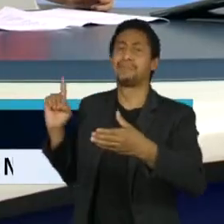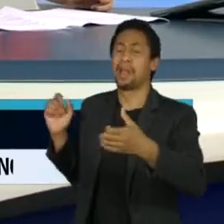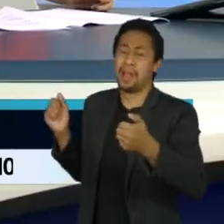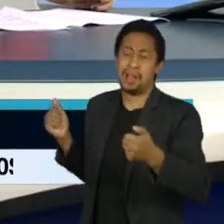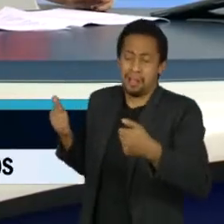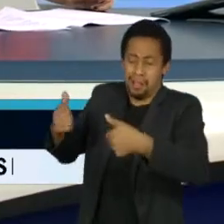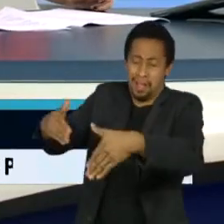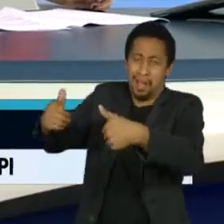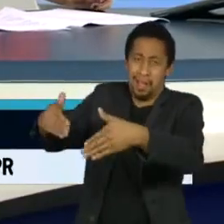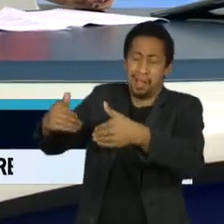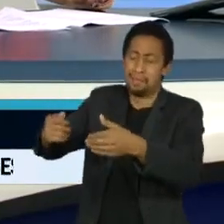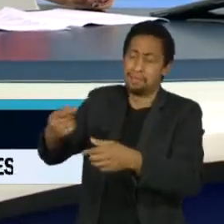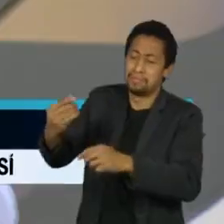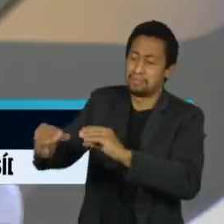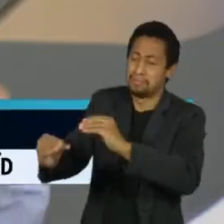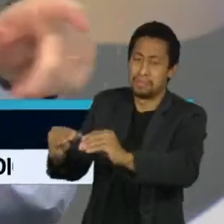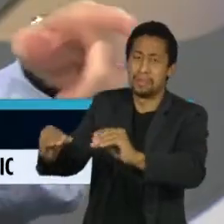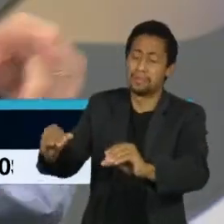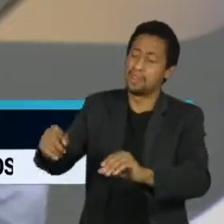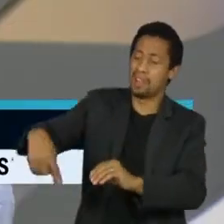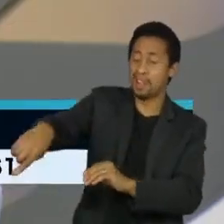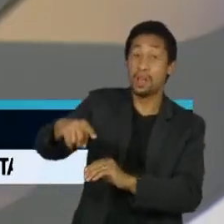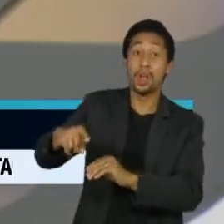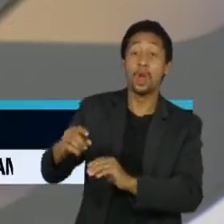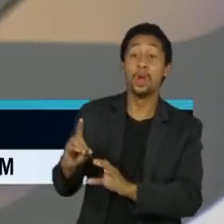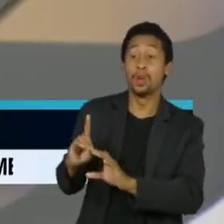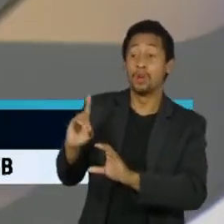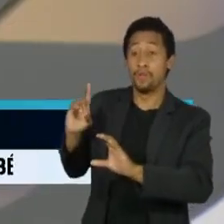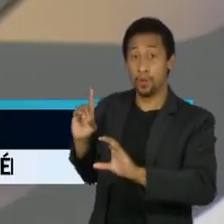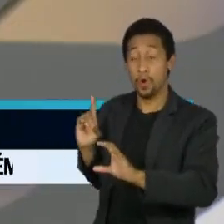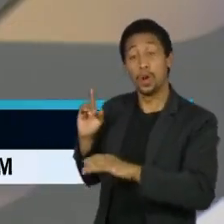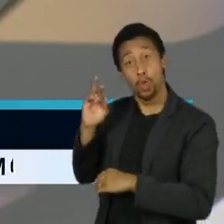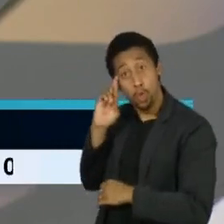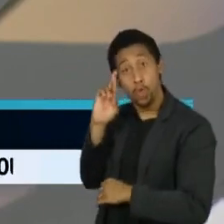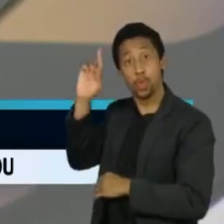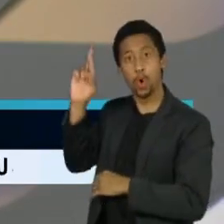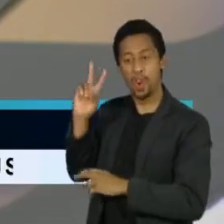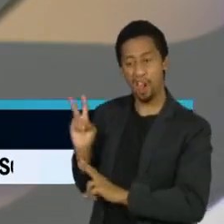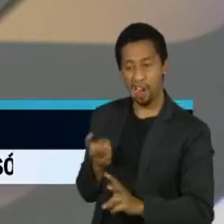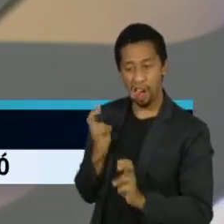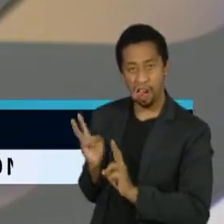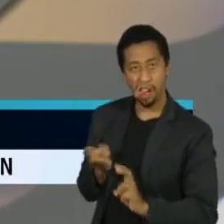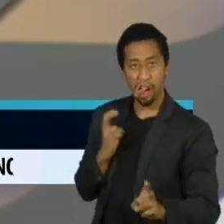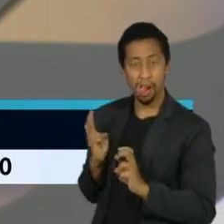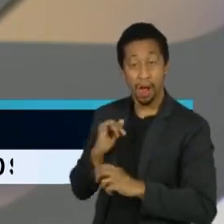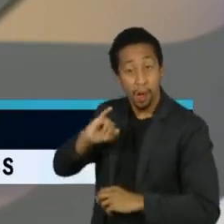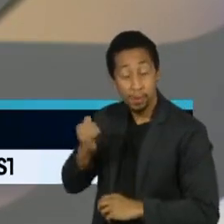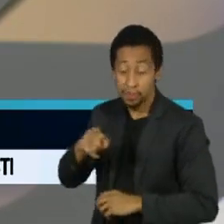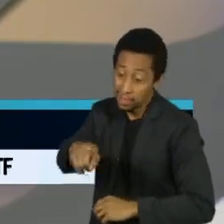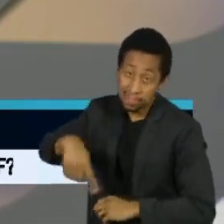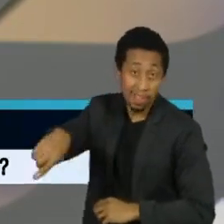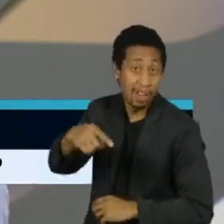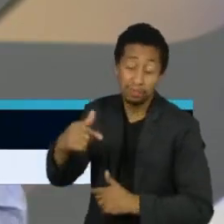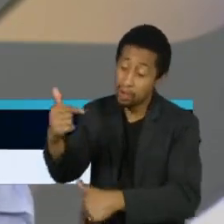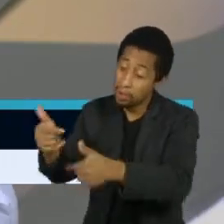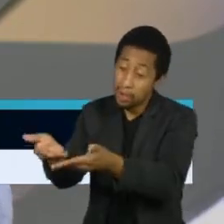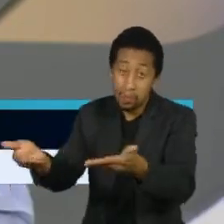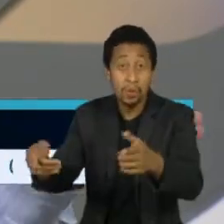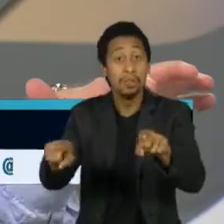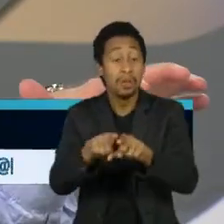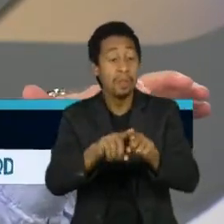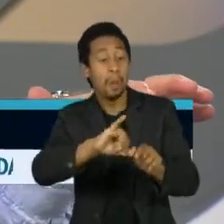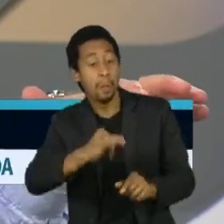negócio. E os donos estão fora ganhando dinheiro às custas da vida dos mineradores e dos nossos índios, que